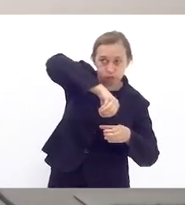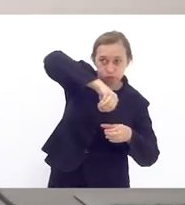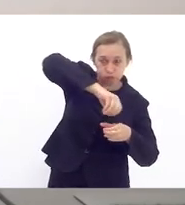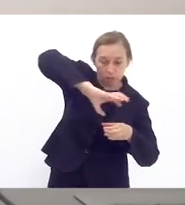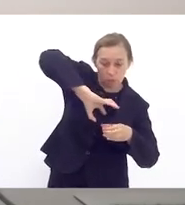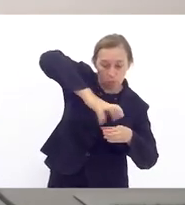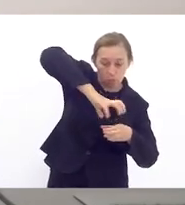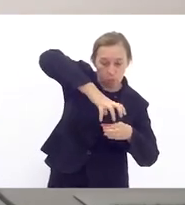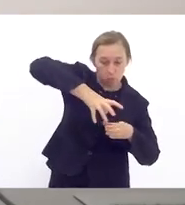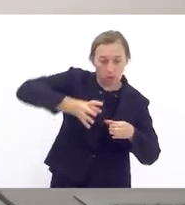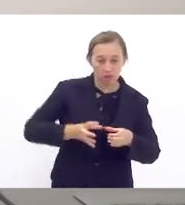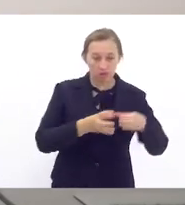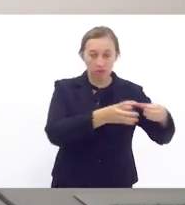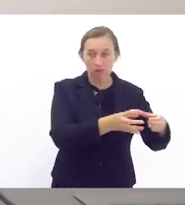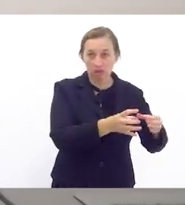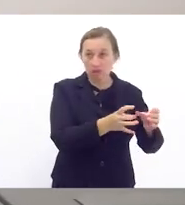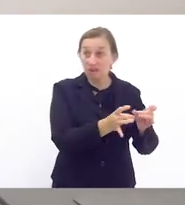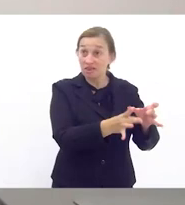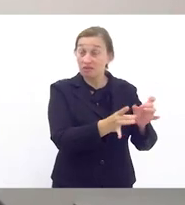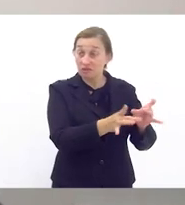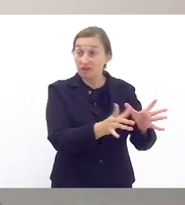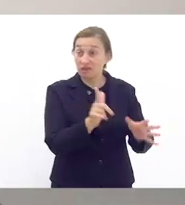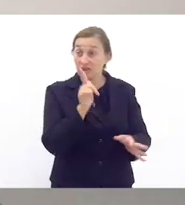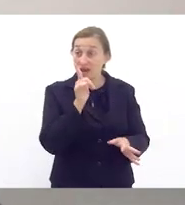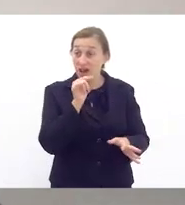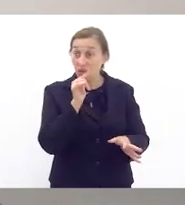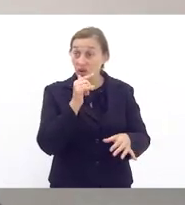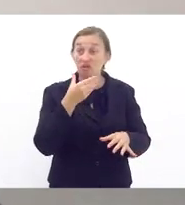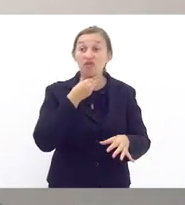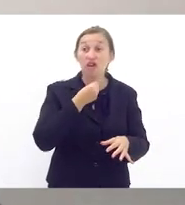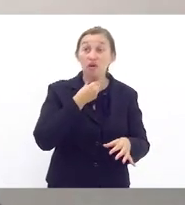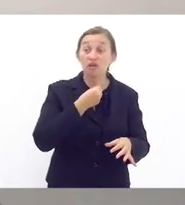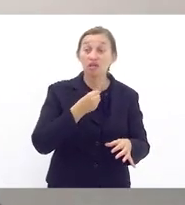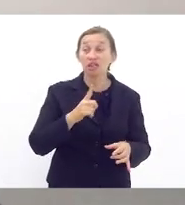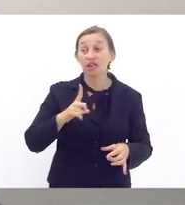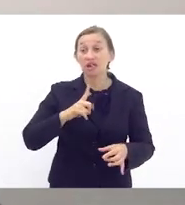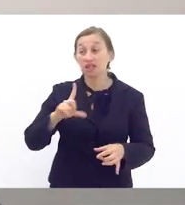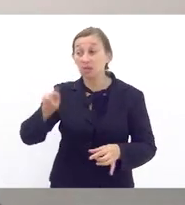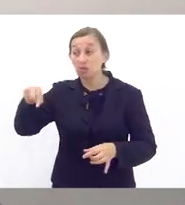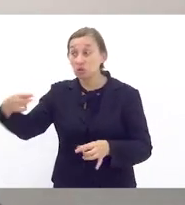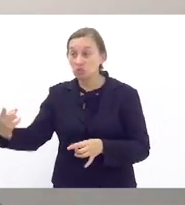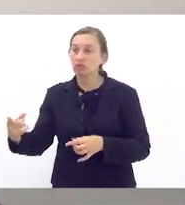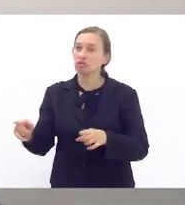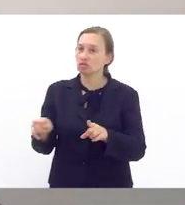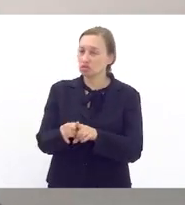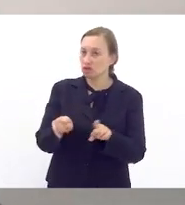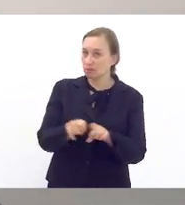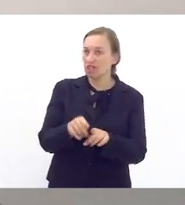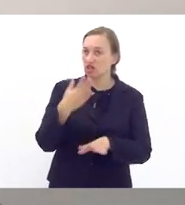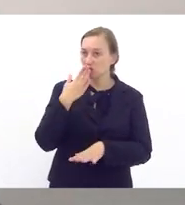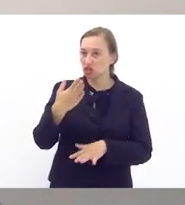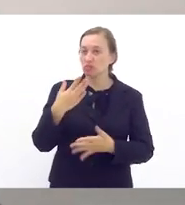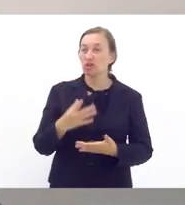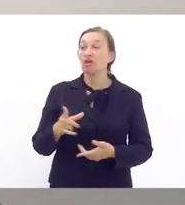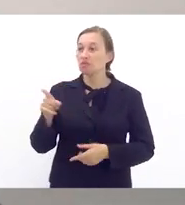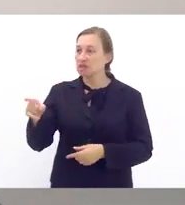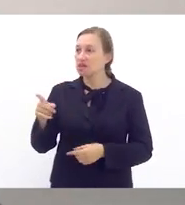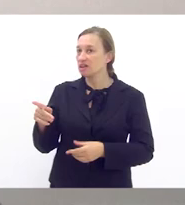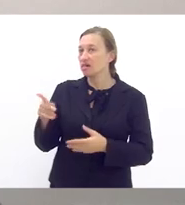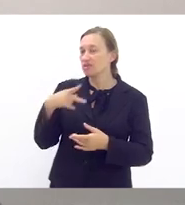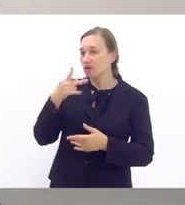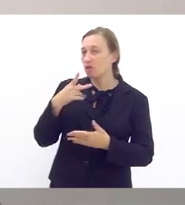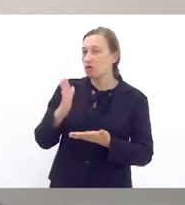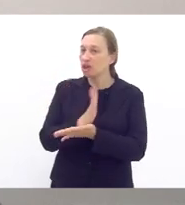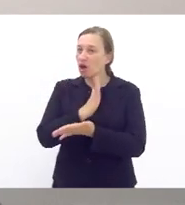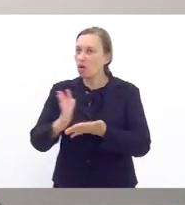E nós temos os grandes falsificadores, que são fornecedores. O senhor falou aqui, né, que alguns comerciantes são obrigados a